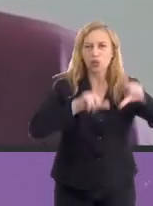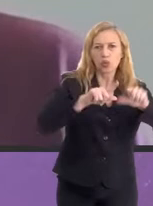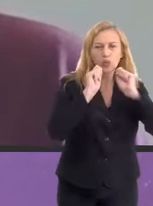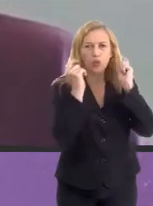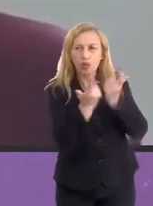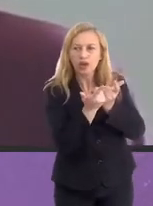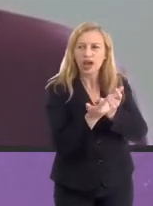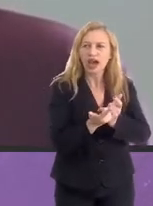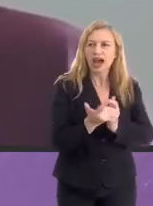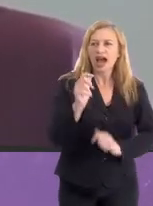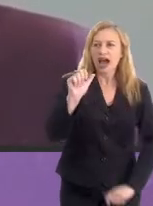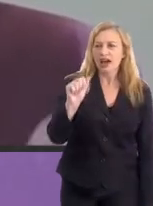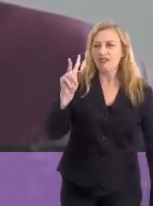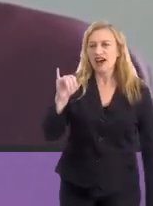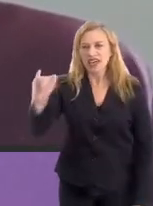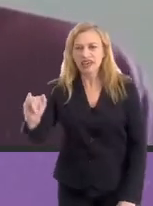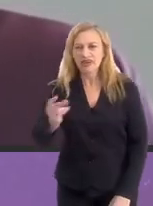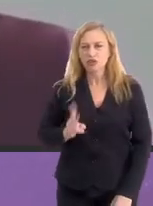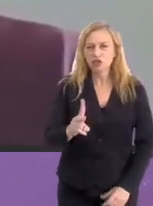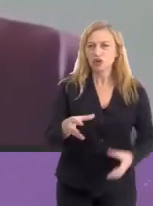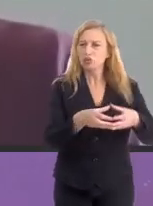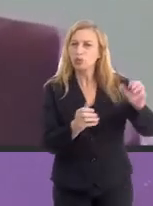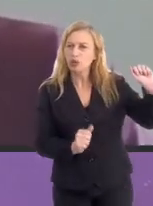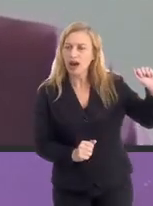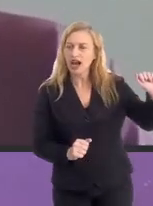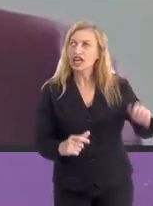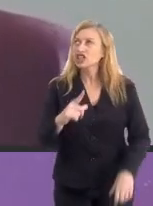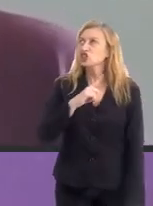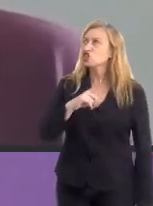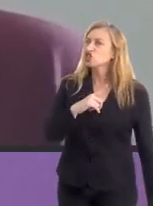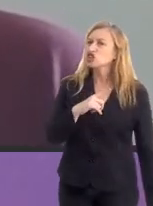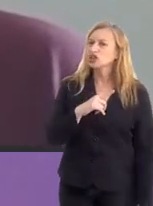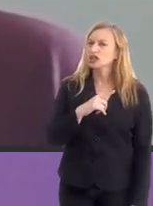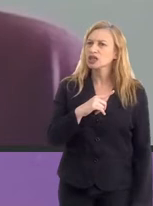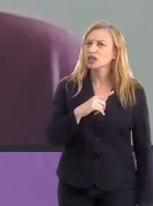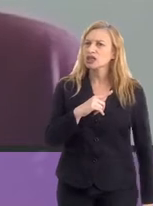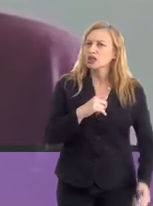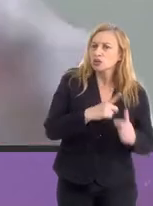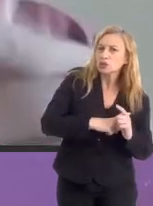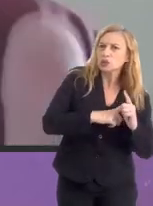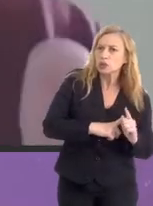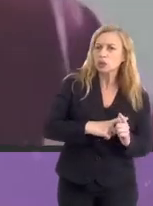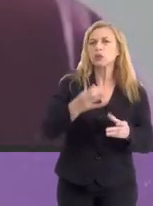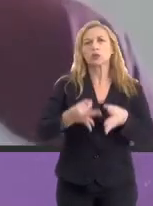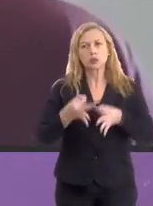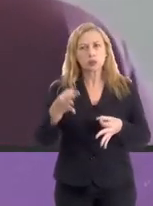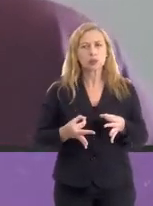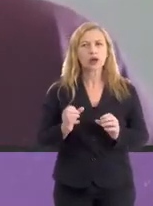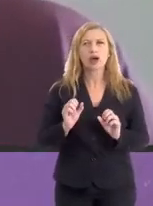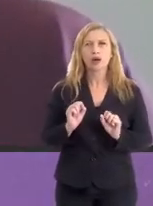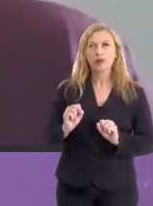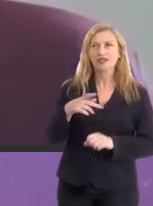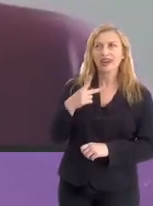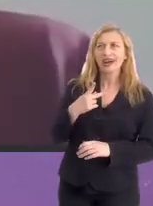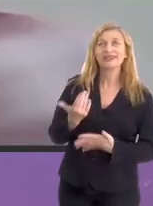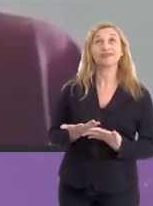da TV alerj que o Avaí vai permanecer na série A E aí tinha uma pendenga jurídica